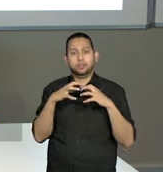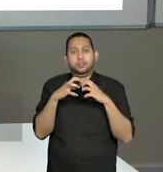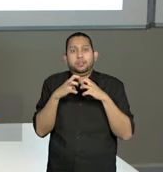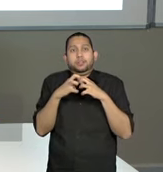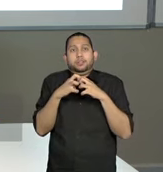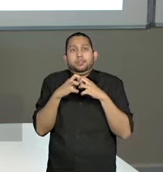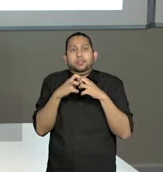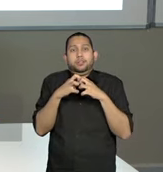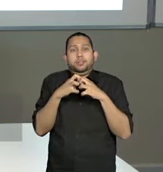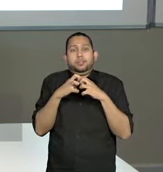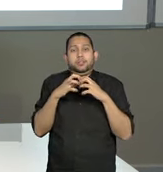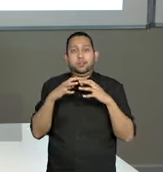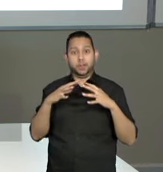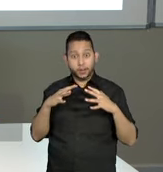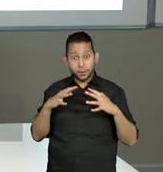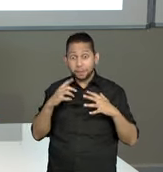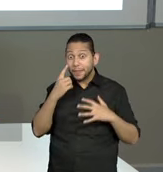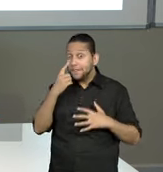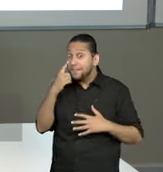colocando